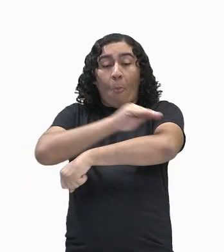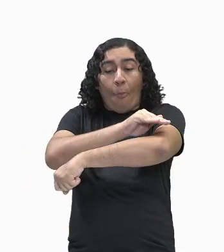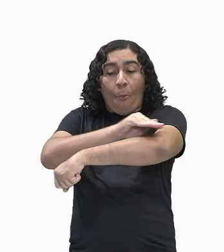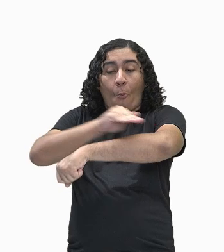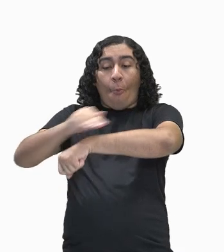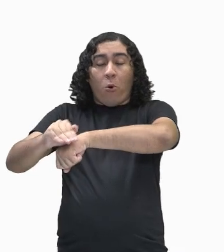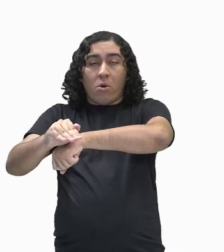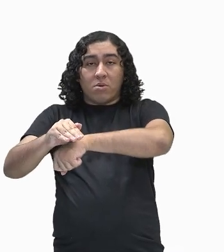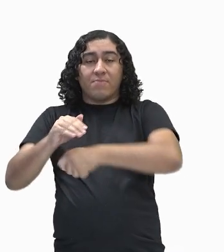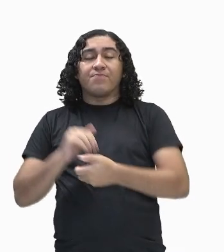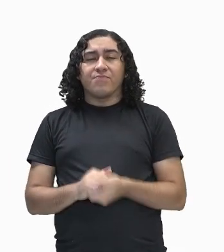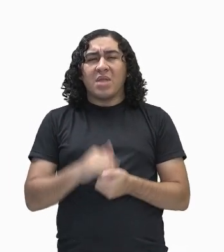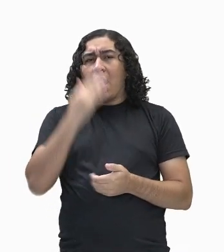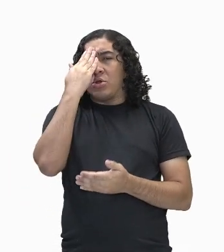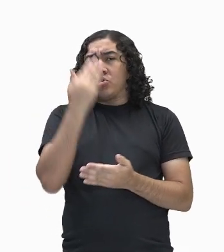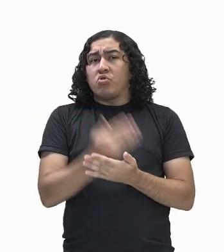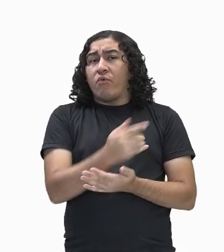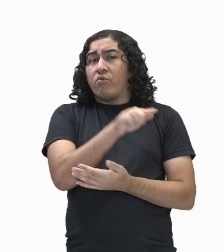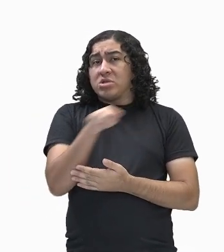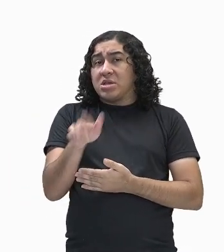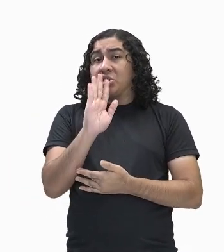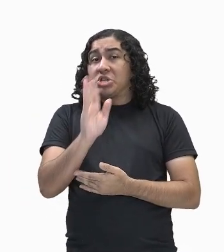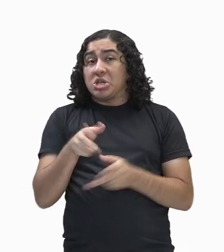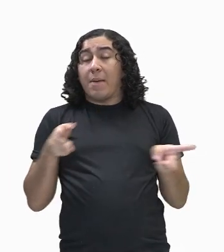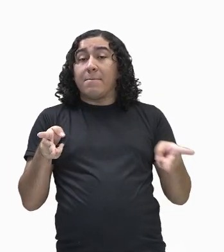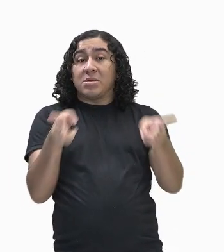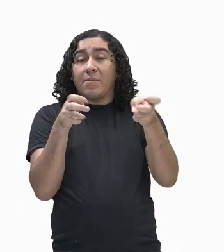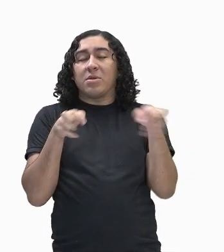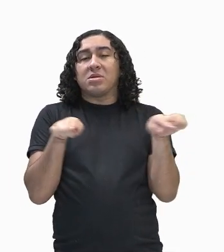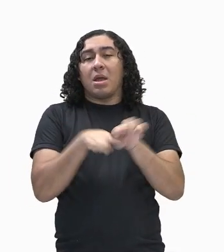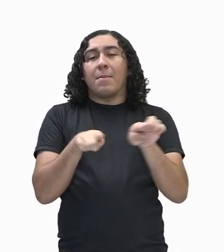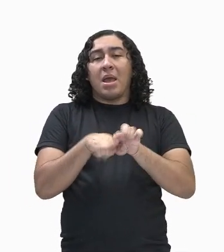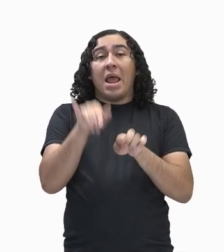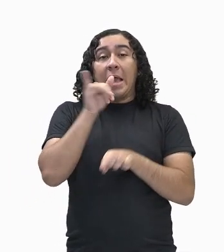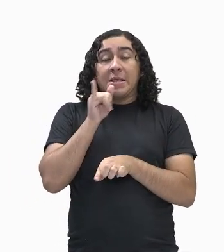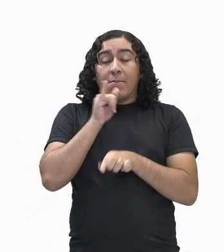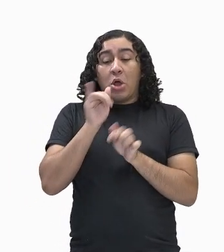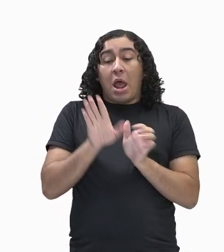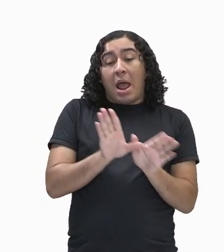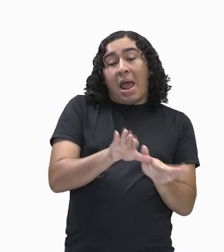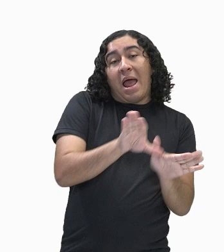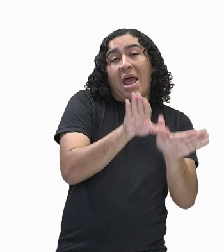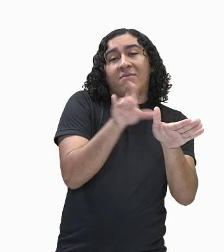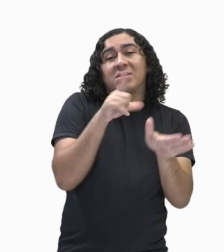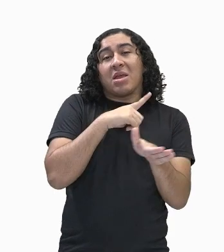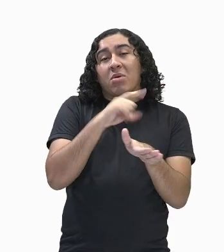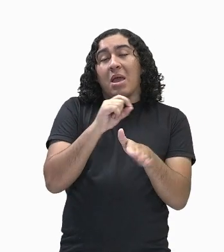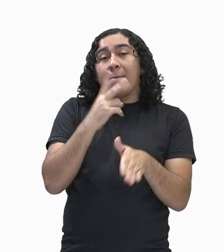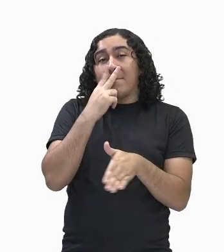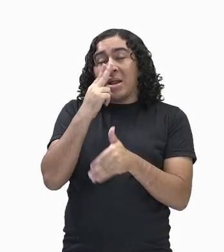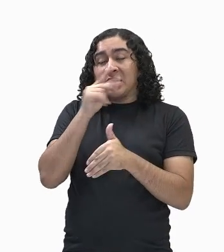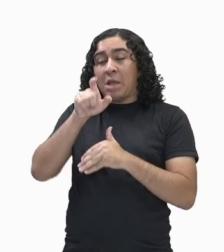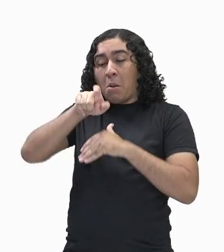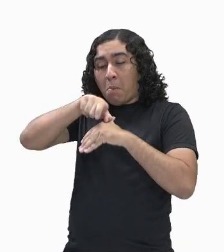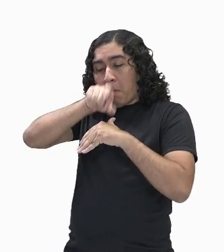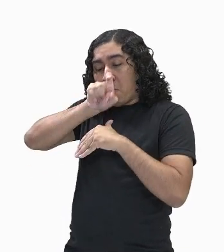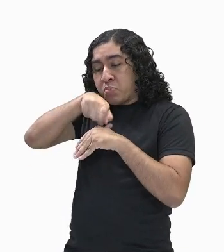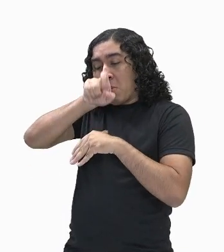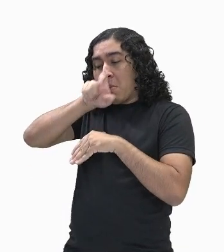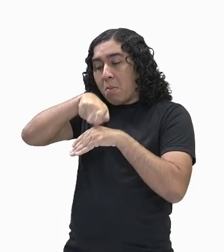que algumas pessoas já devem ter observado, por exemplo, que as aves elas ficam puxando suas peninhas como se